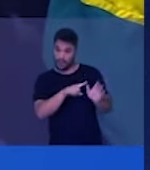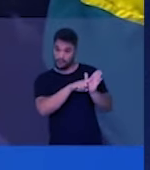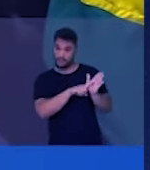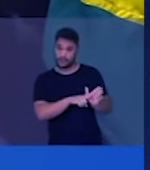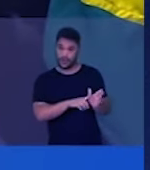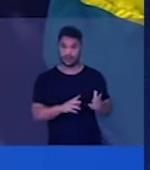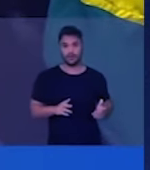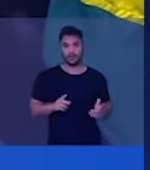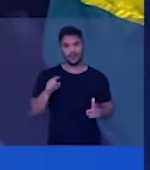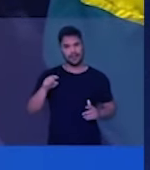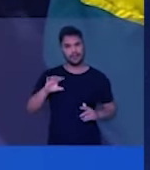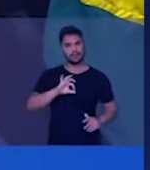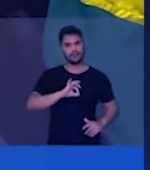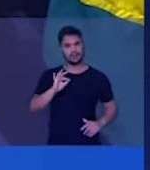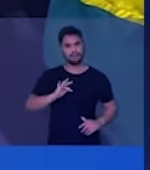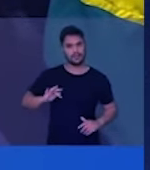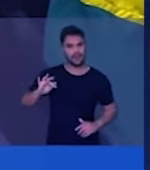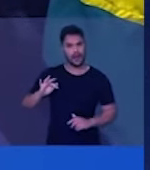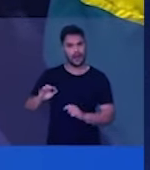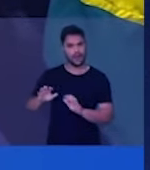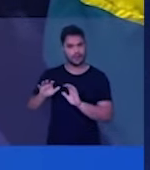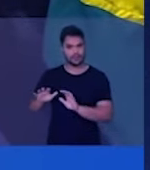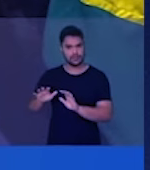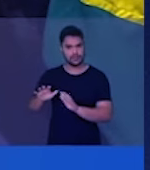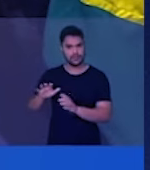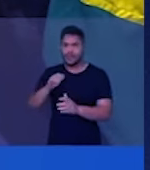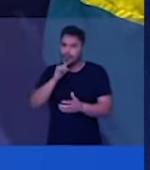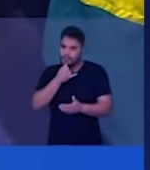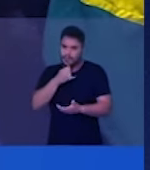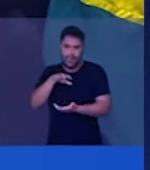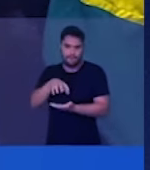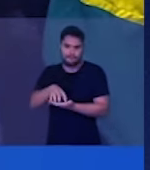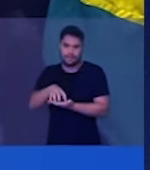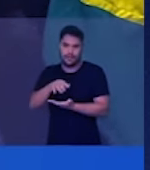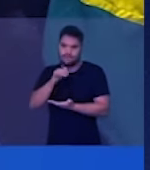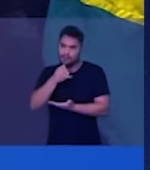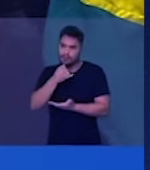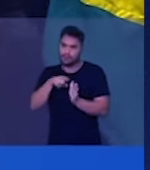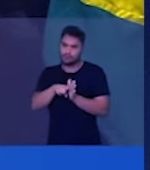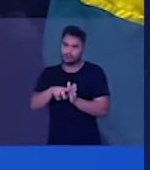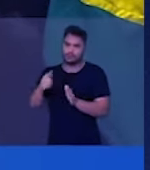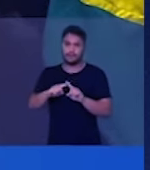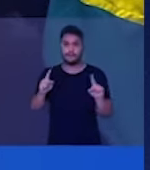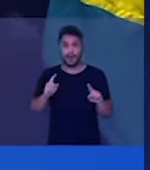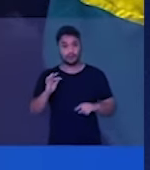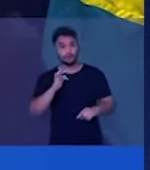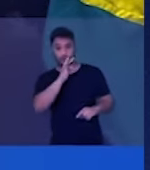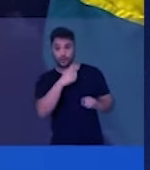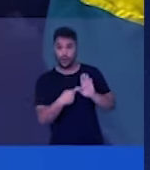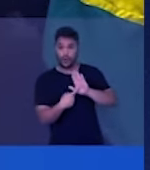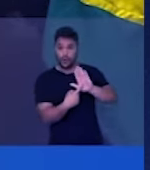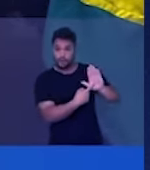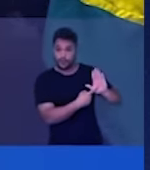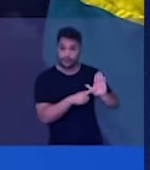digo que será pela Polícia Federal da forma como está aparelhado, lamentavelmente e vergonhosamente. Mas quando vier a público o resultado de uma